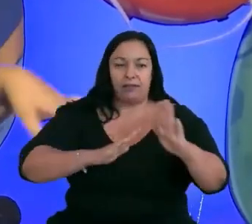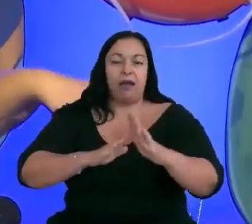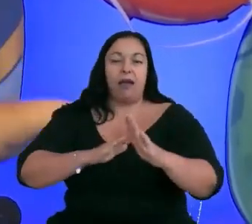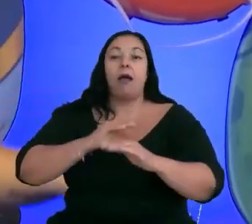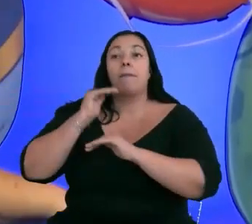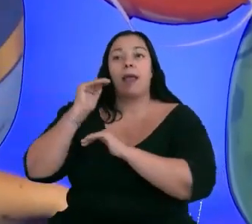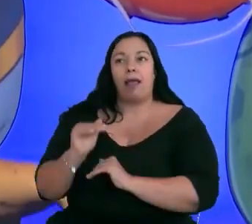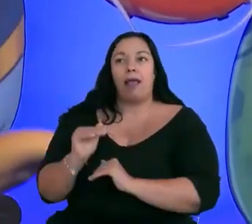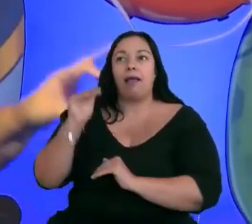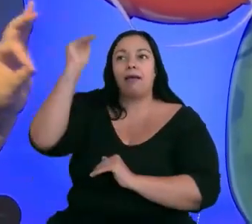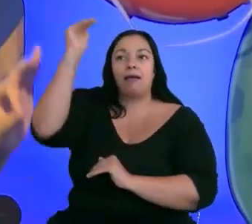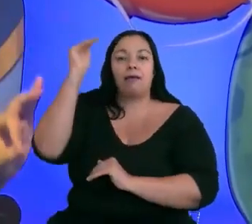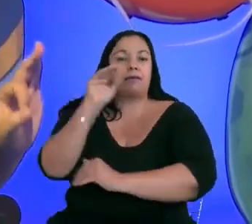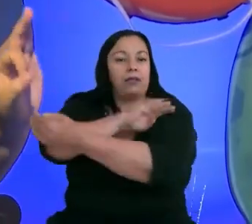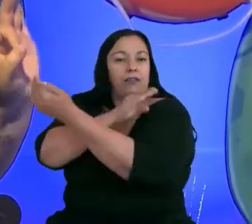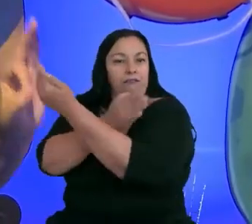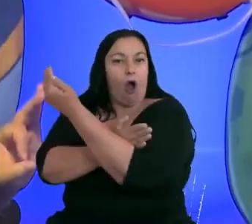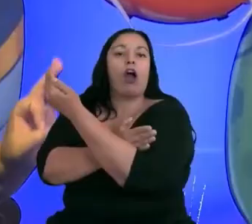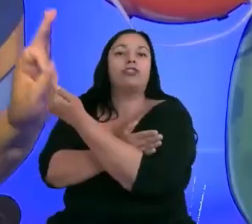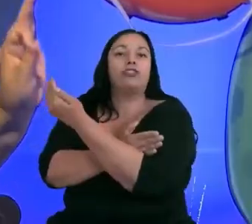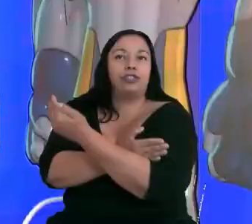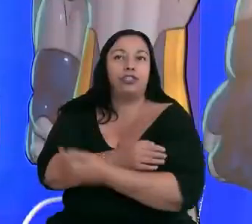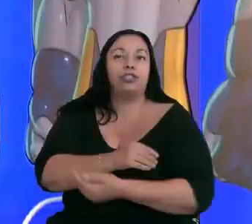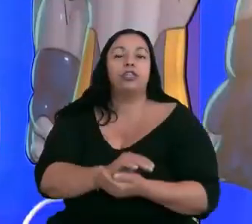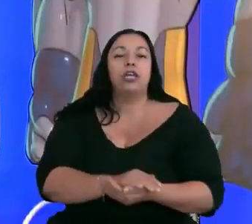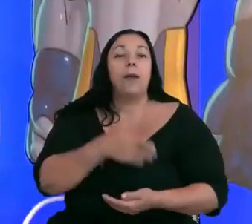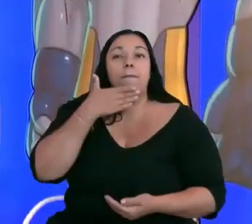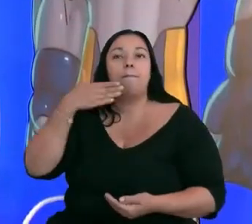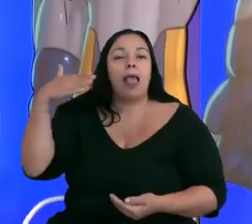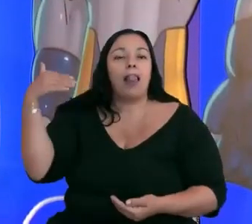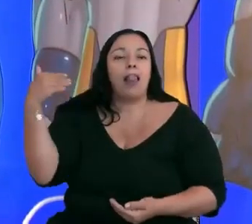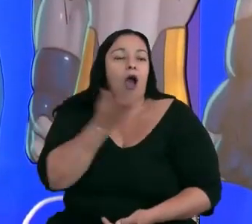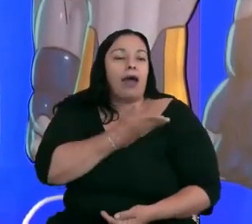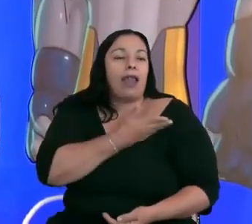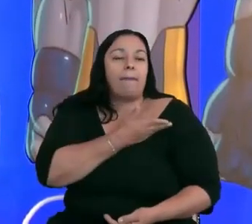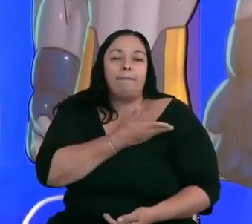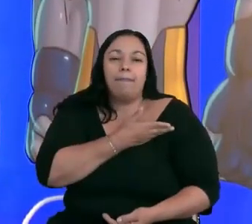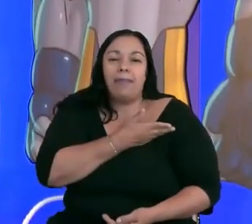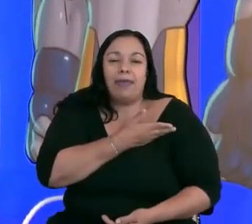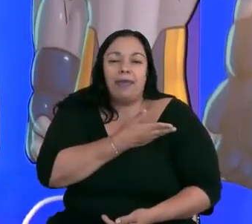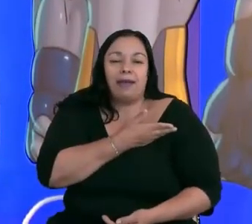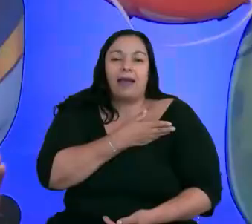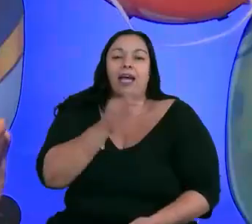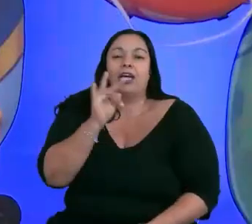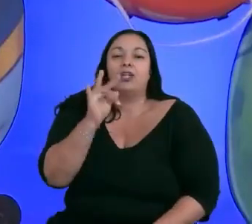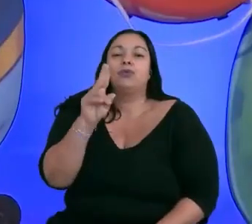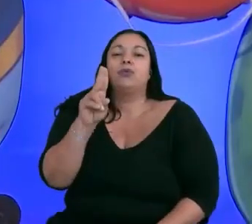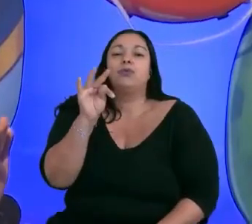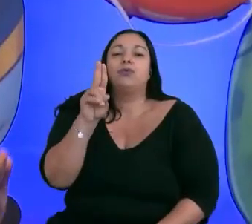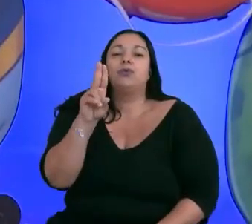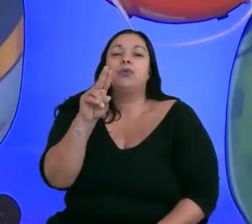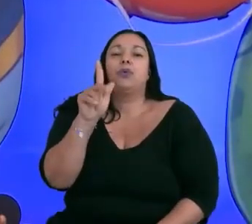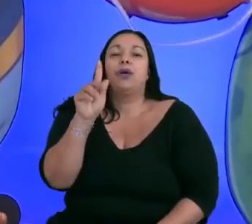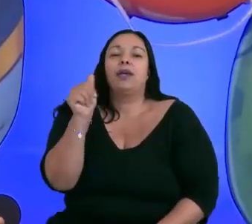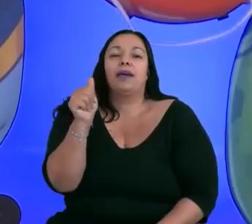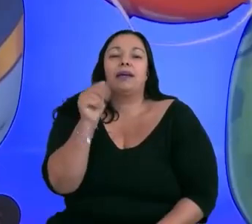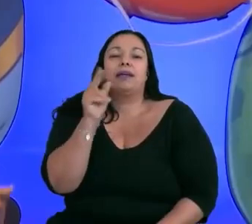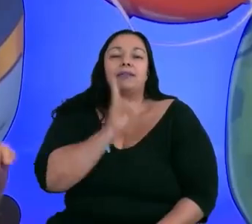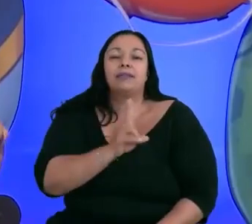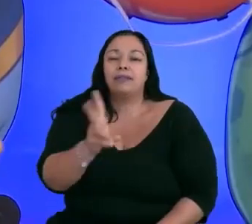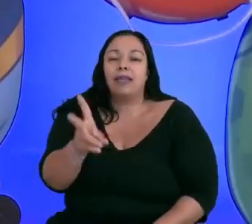forte. Tutuga se tornou a melhor amiga de Rodolfinho. Os dois sempre estavam